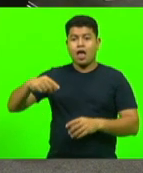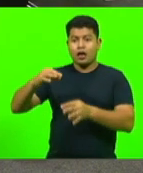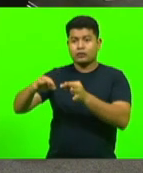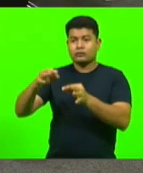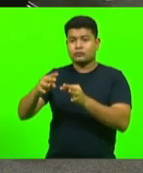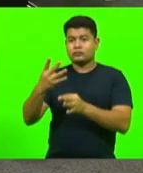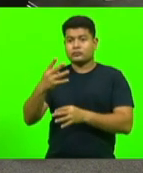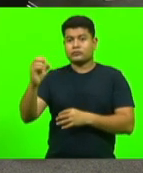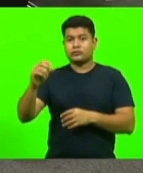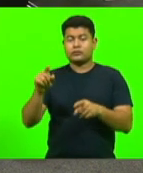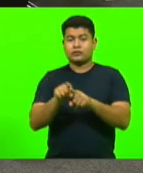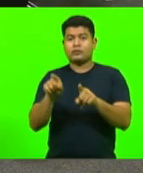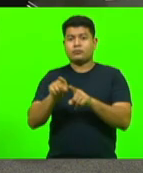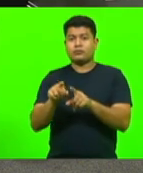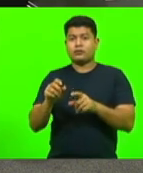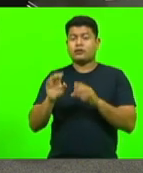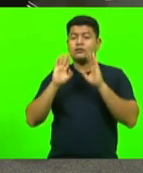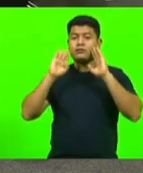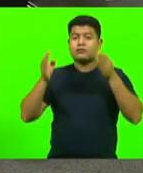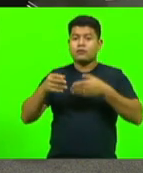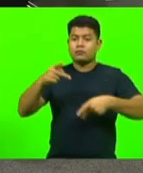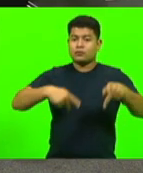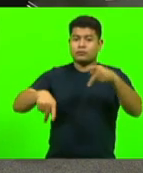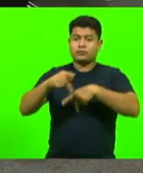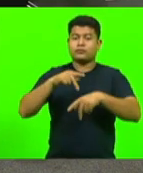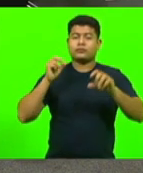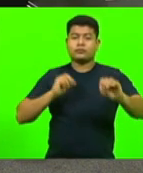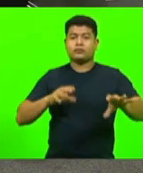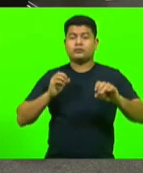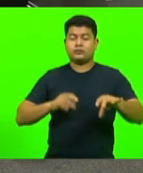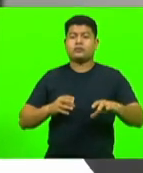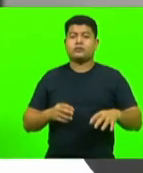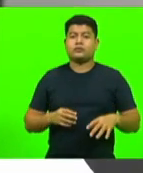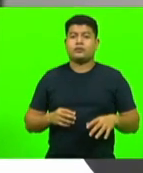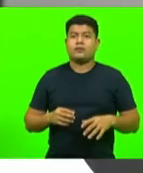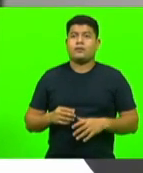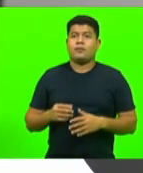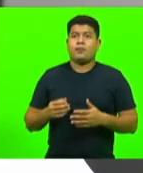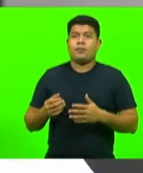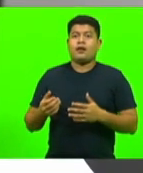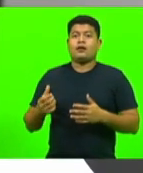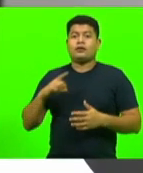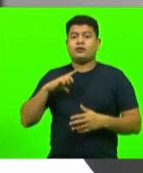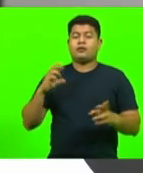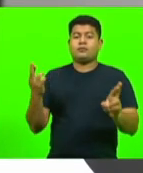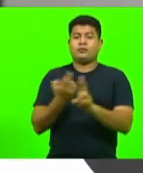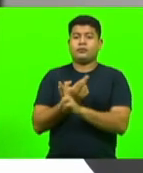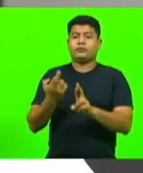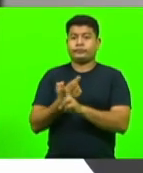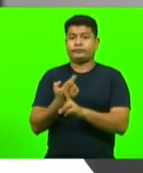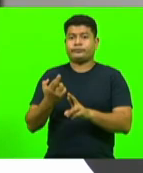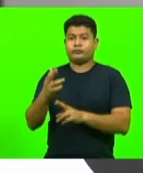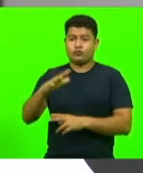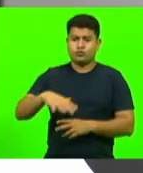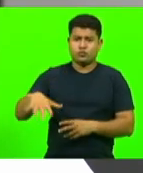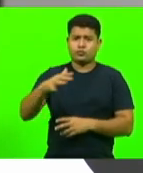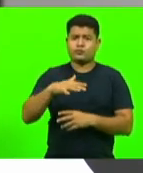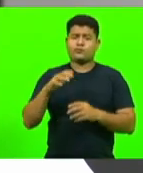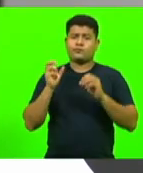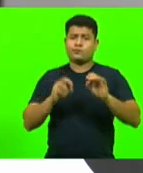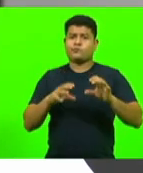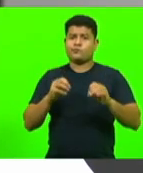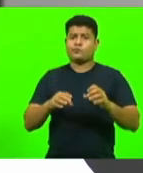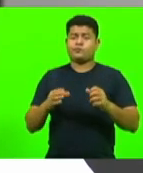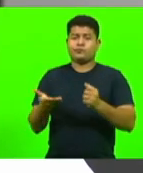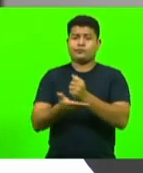e o fórum popular de educação e que justamente se relacionam com toda educação básica e superior